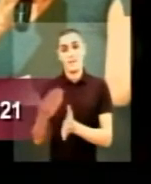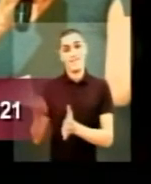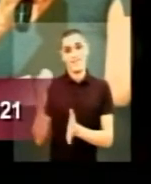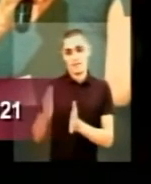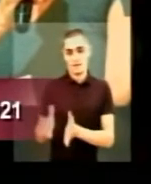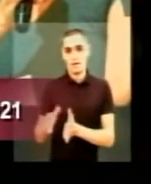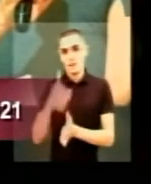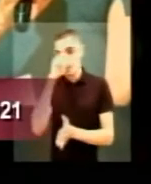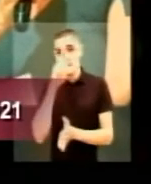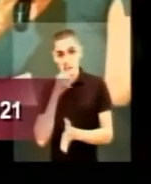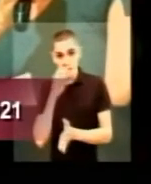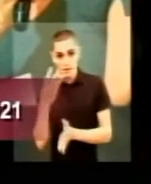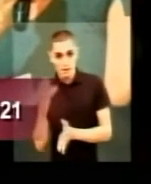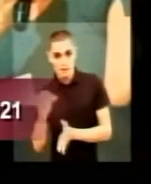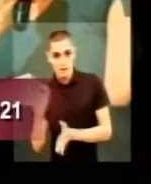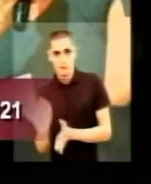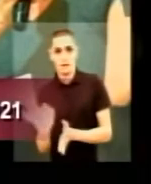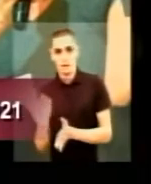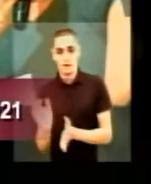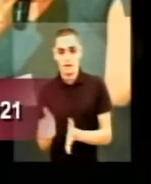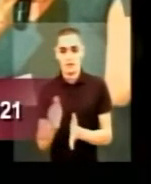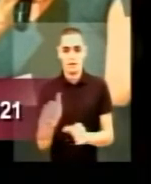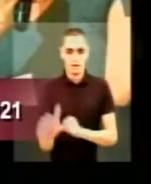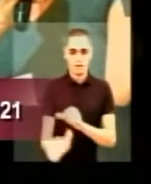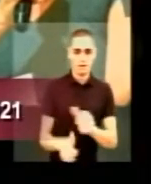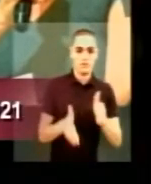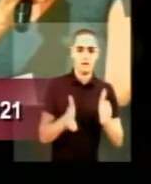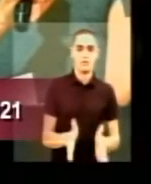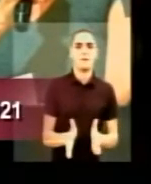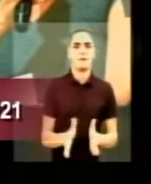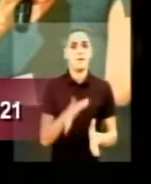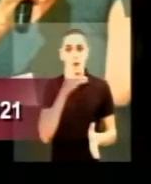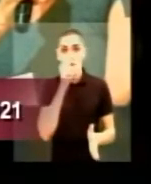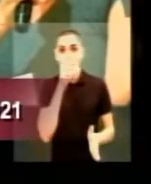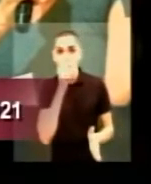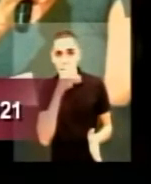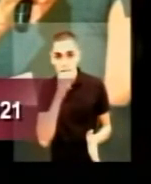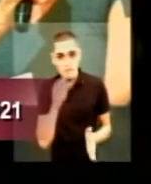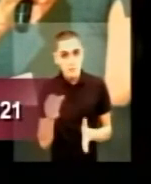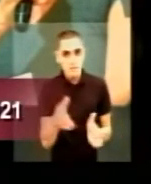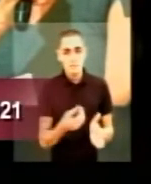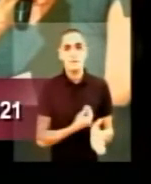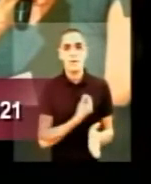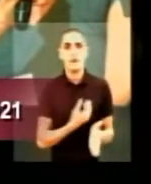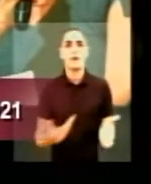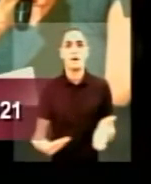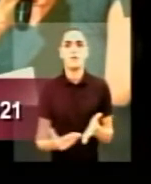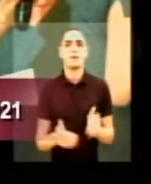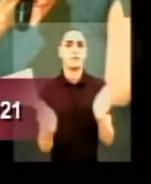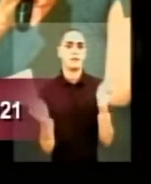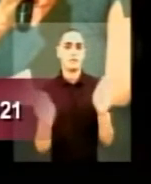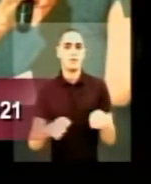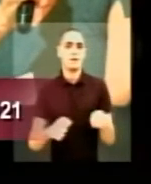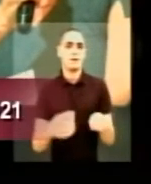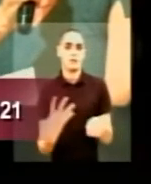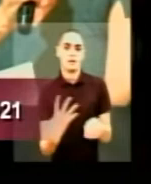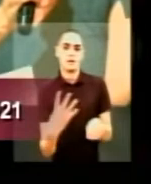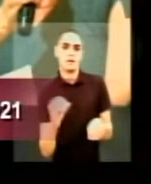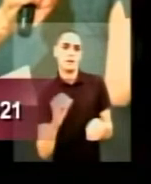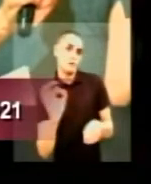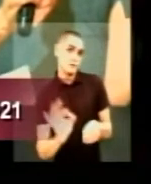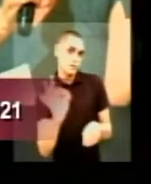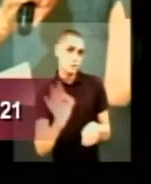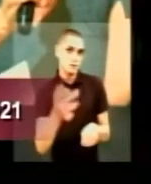de 30%, agora passou, tanto na amarela quanto na laranja, que nós estamos, a capacidade passou a ser de 40%